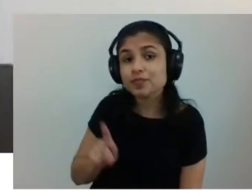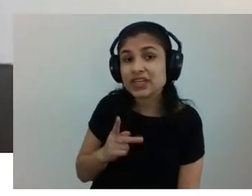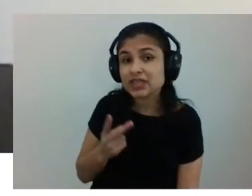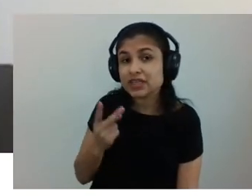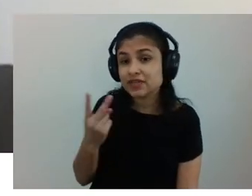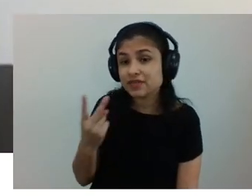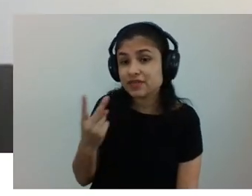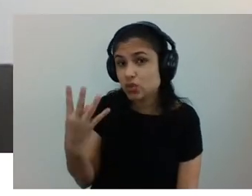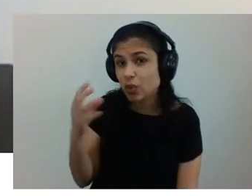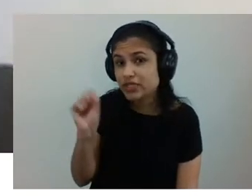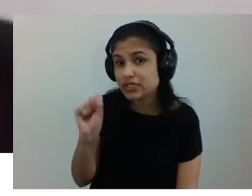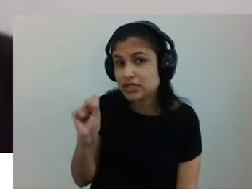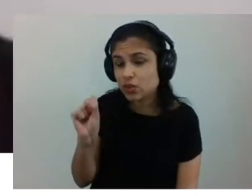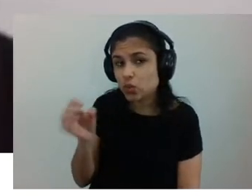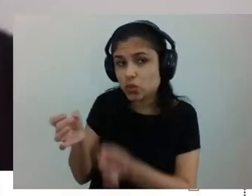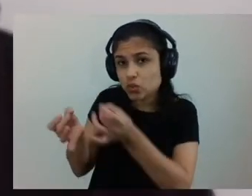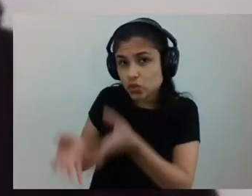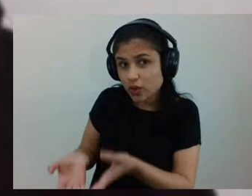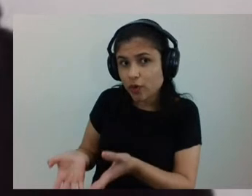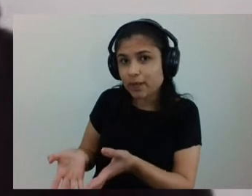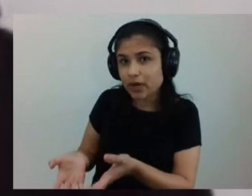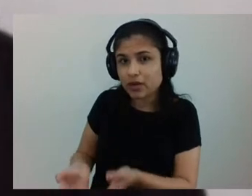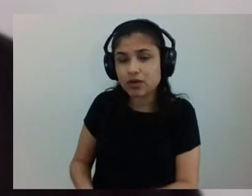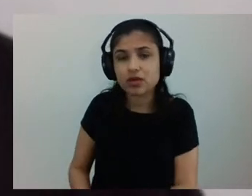Professor, tem 24 segundos. Tá bom.